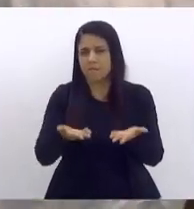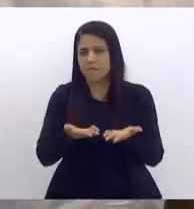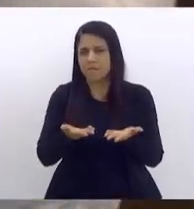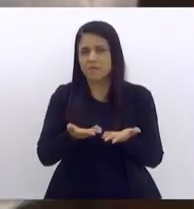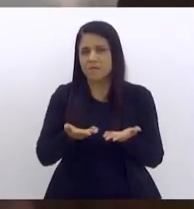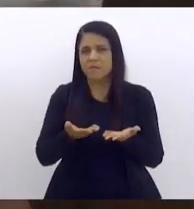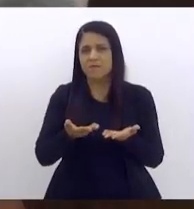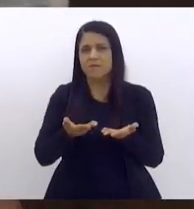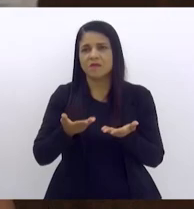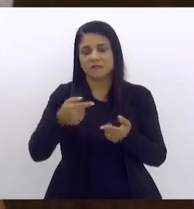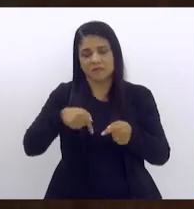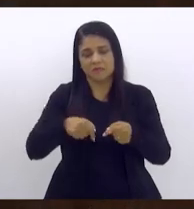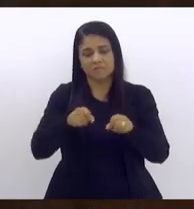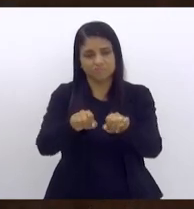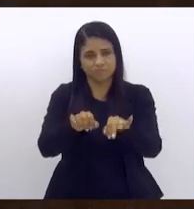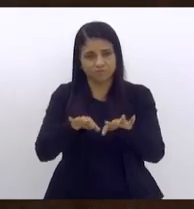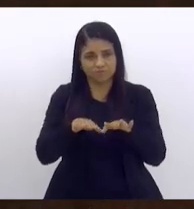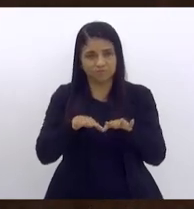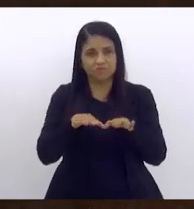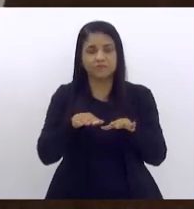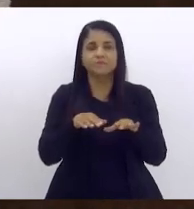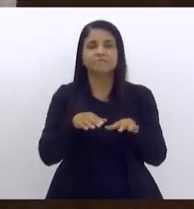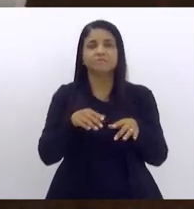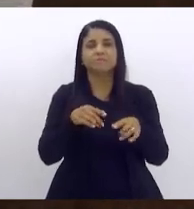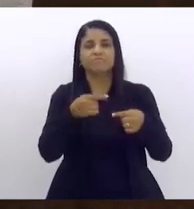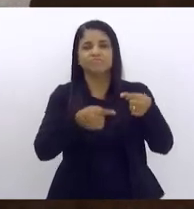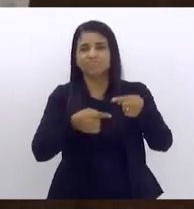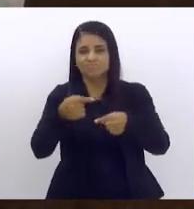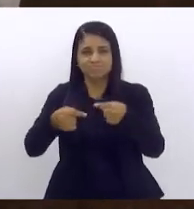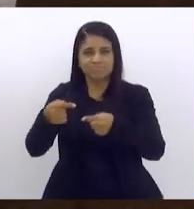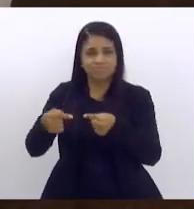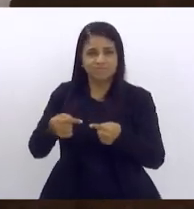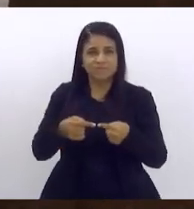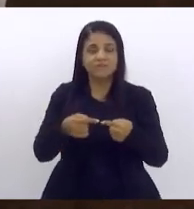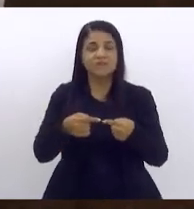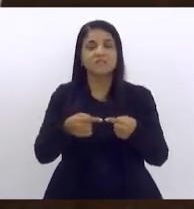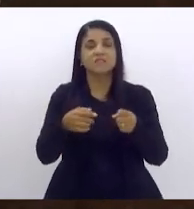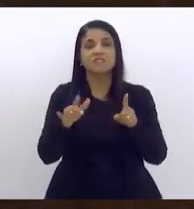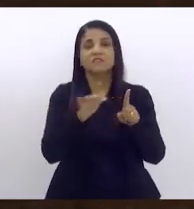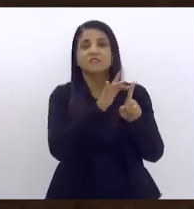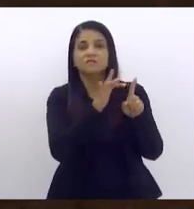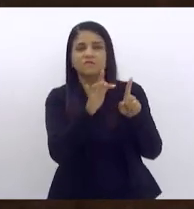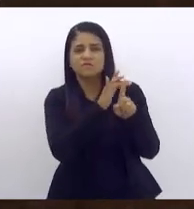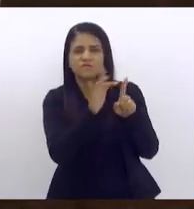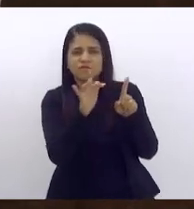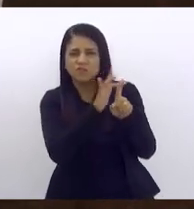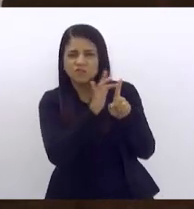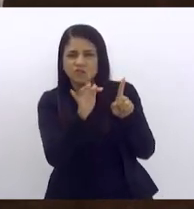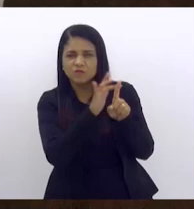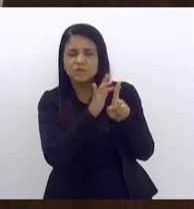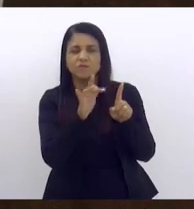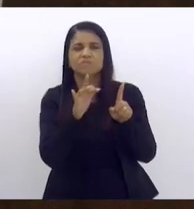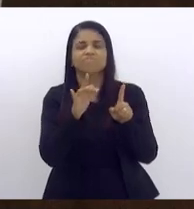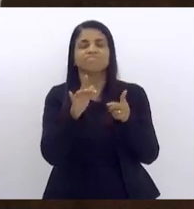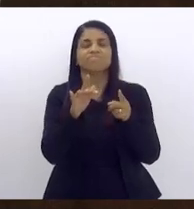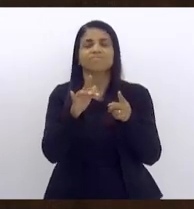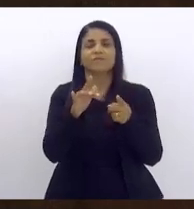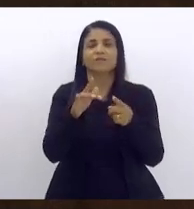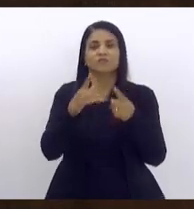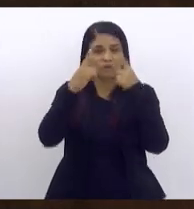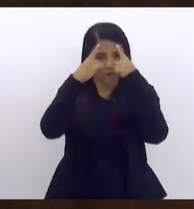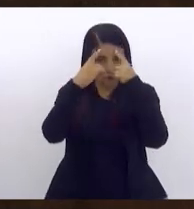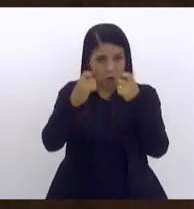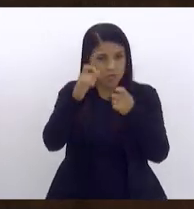está tramitando aqui nessa casa de leis para que as vítimas de violência, as mulheres vítimas de